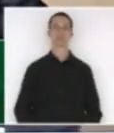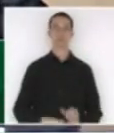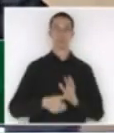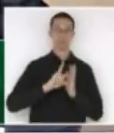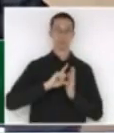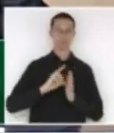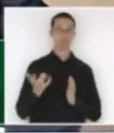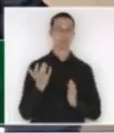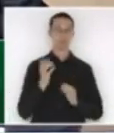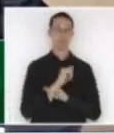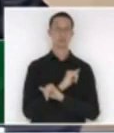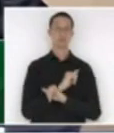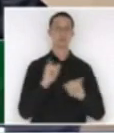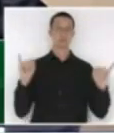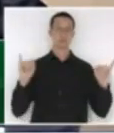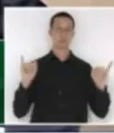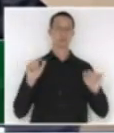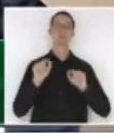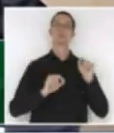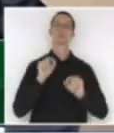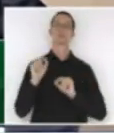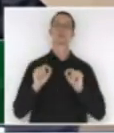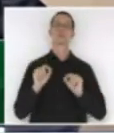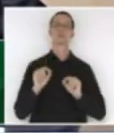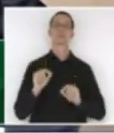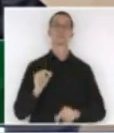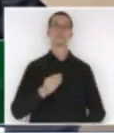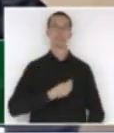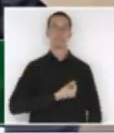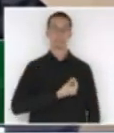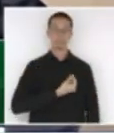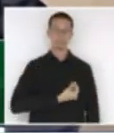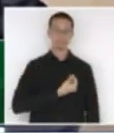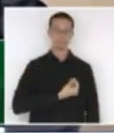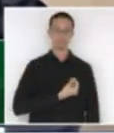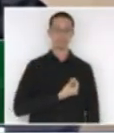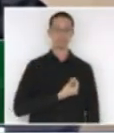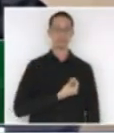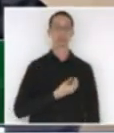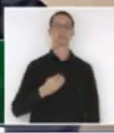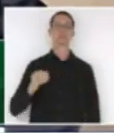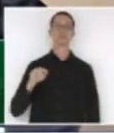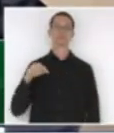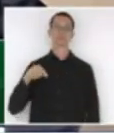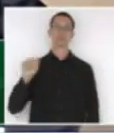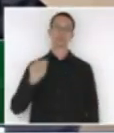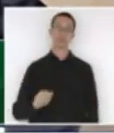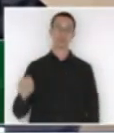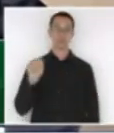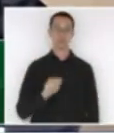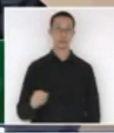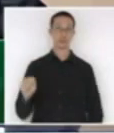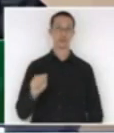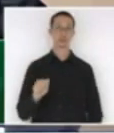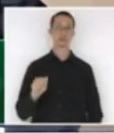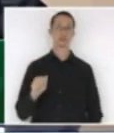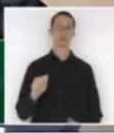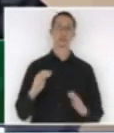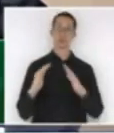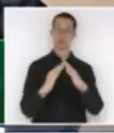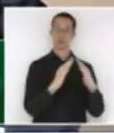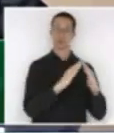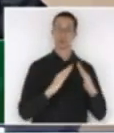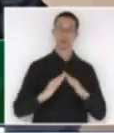registro da presença e agradecer ao mesmo tempo à Associação de Moradores do bairro Rio Carvão